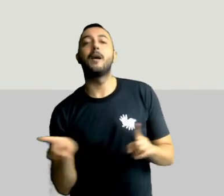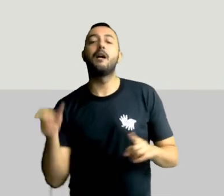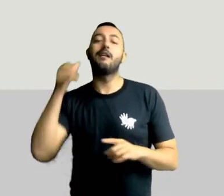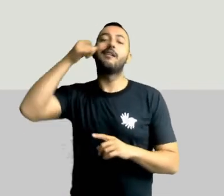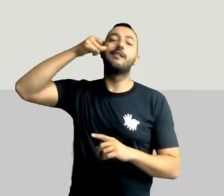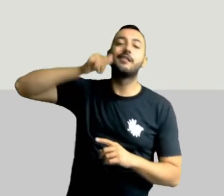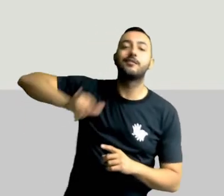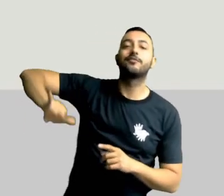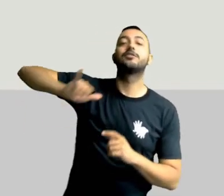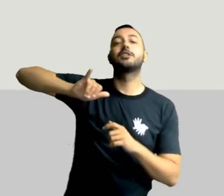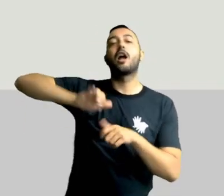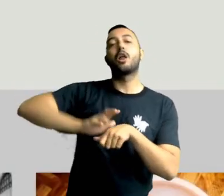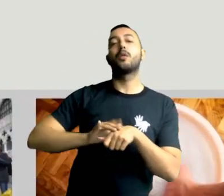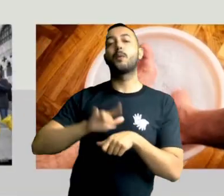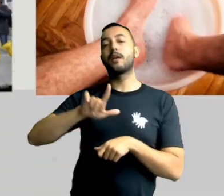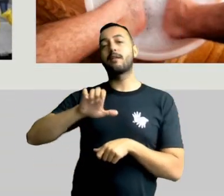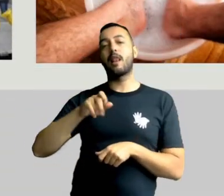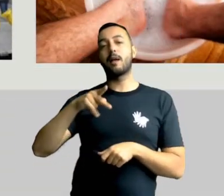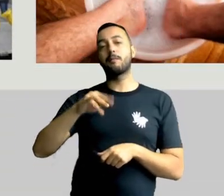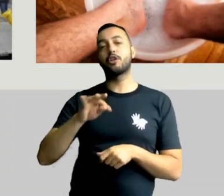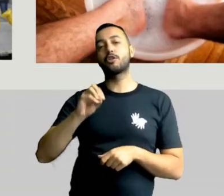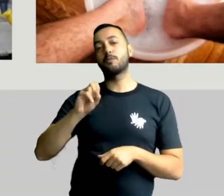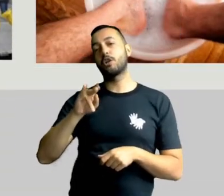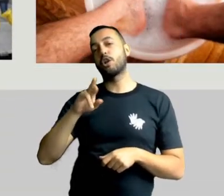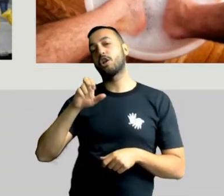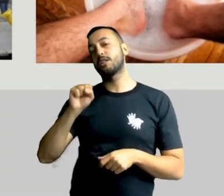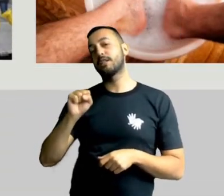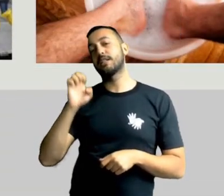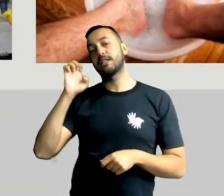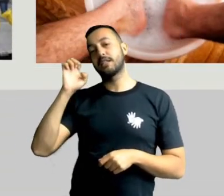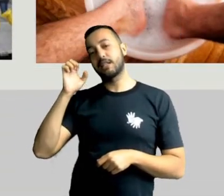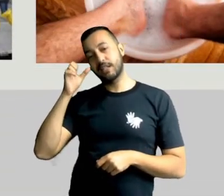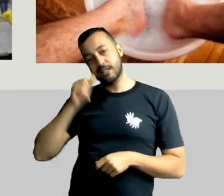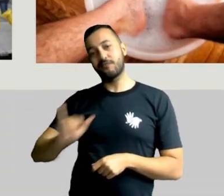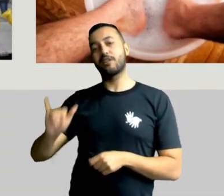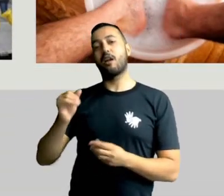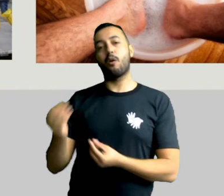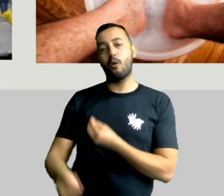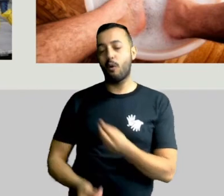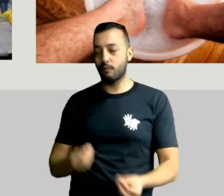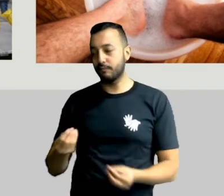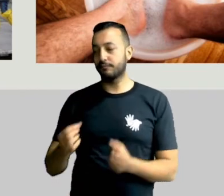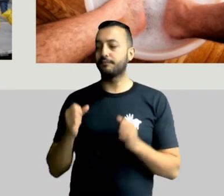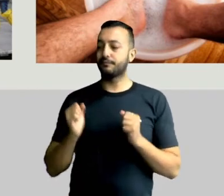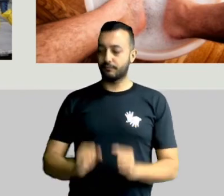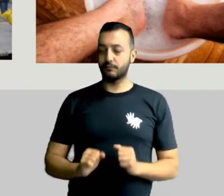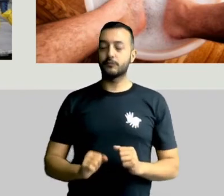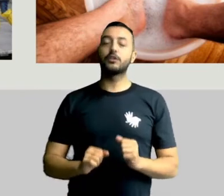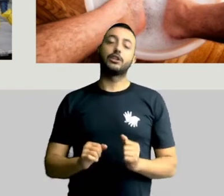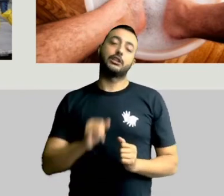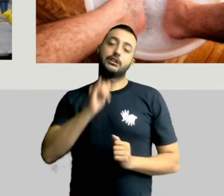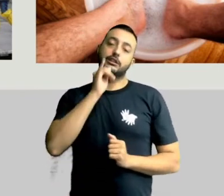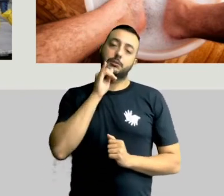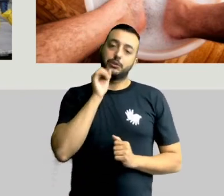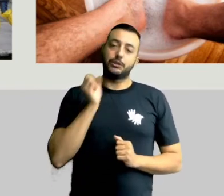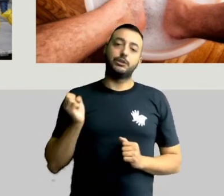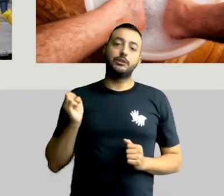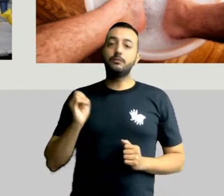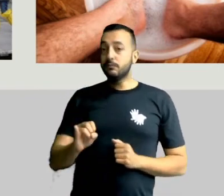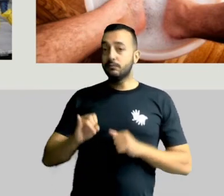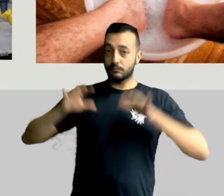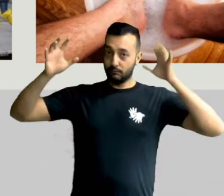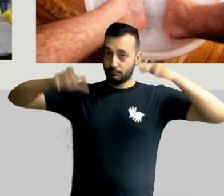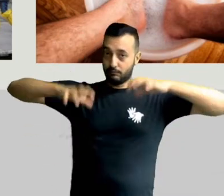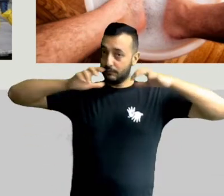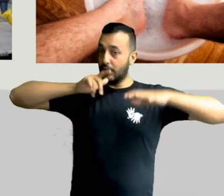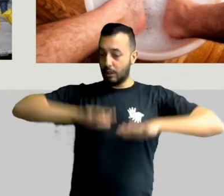prevenir da leptospirose? É utilizar medidas como, por exemplo, utilizar botas quando você for sair